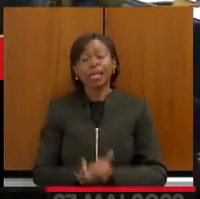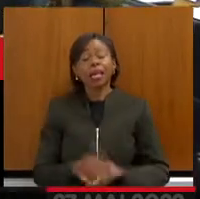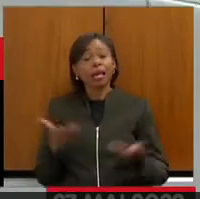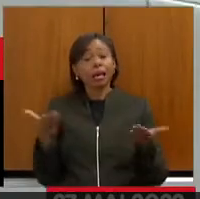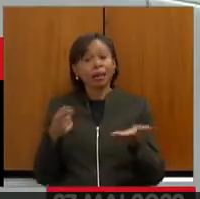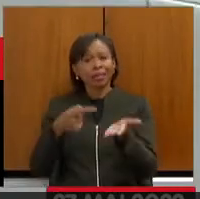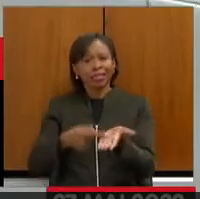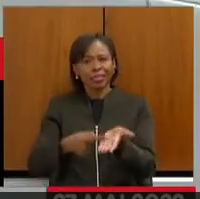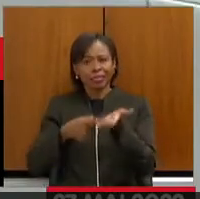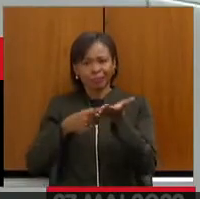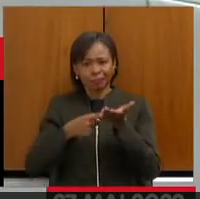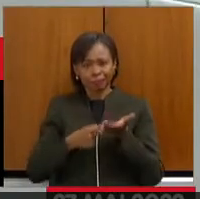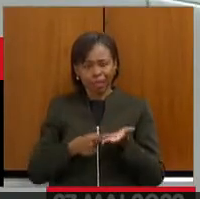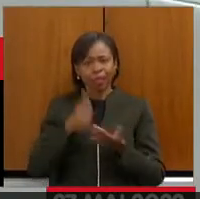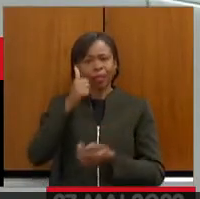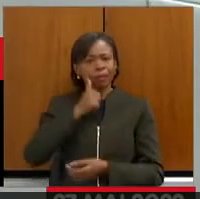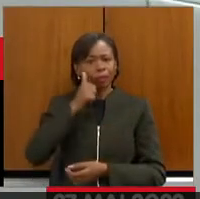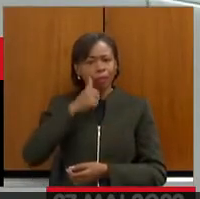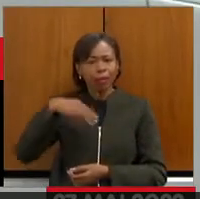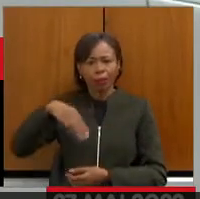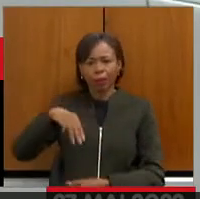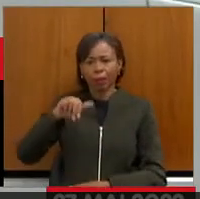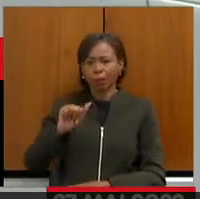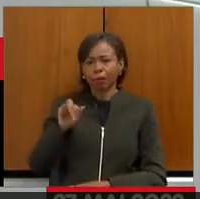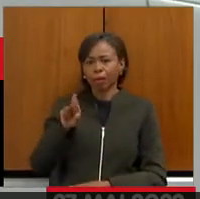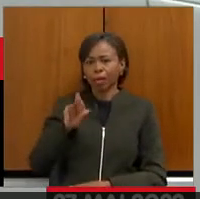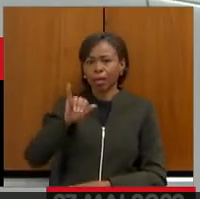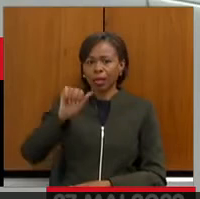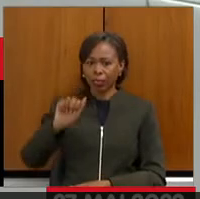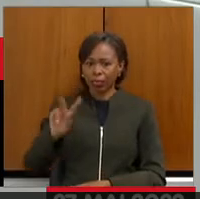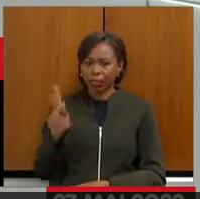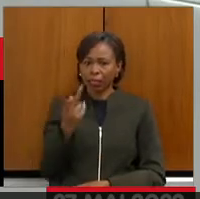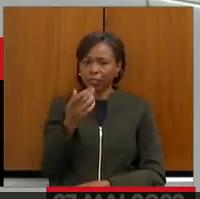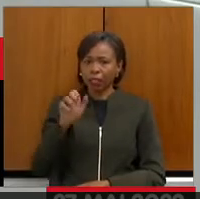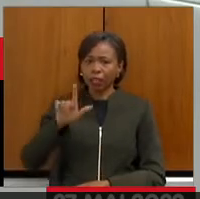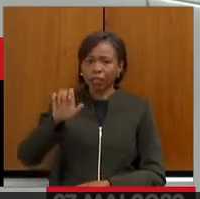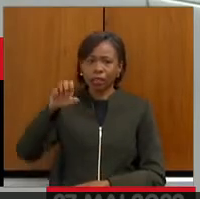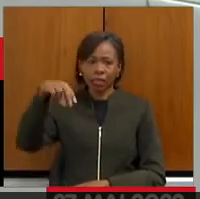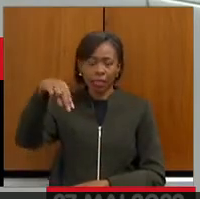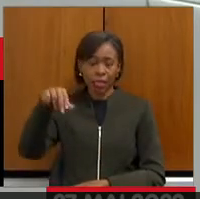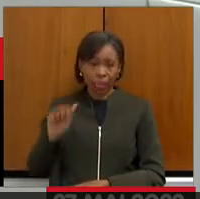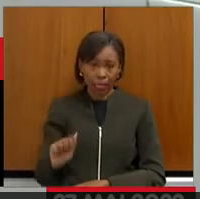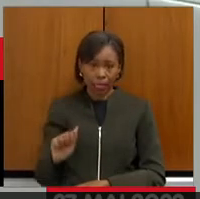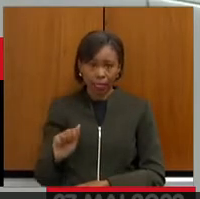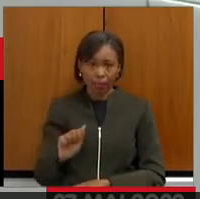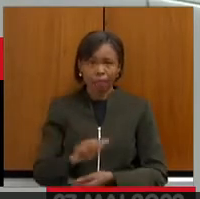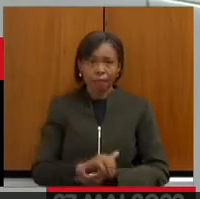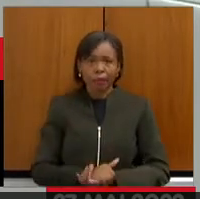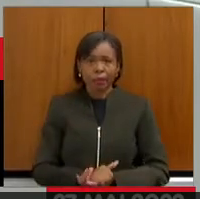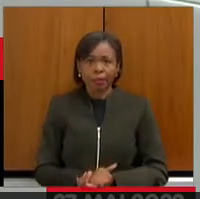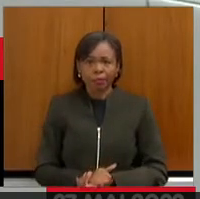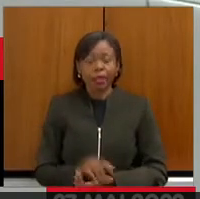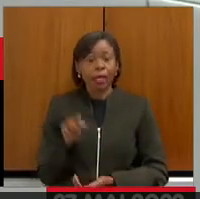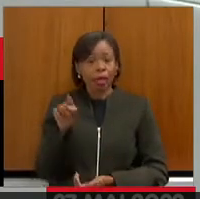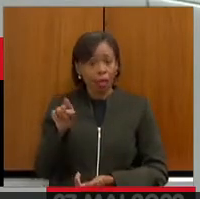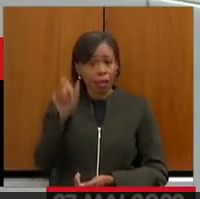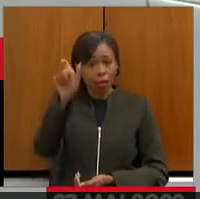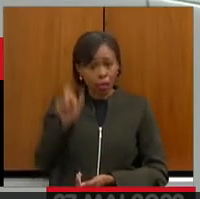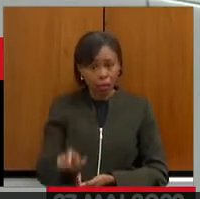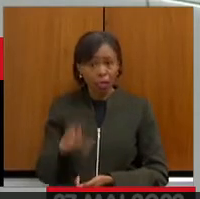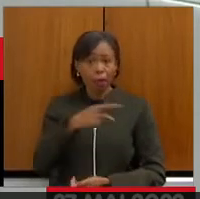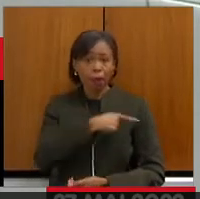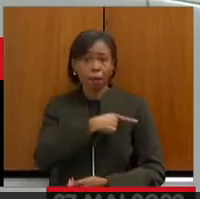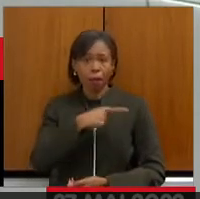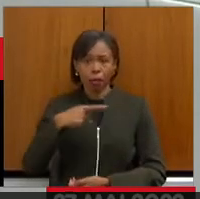convidar agora a senhora Maria Helena for noga dos Santos ela que é